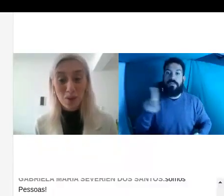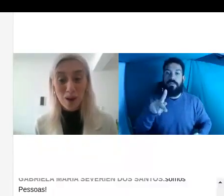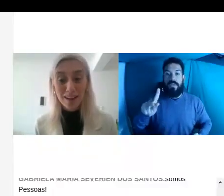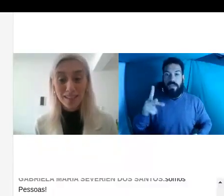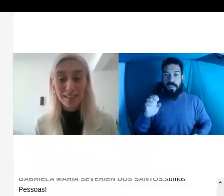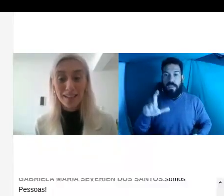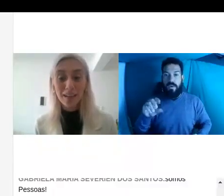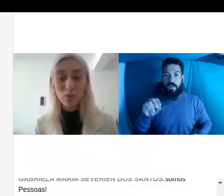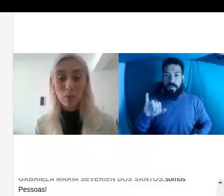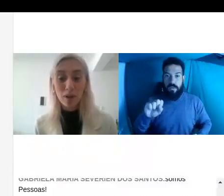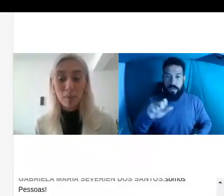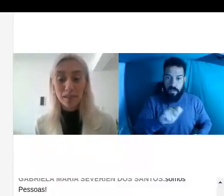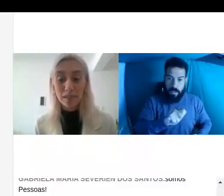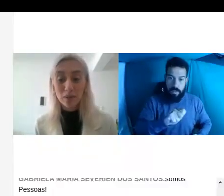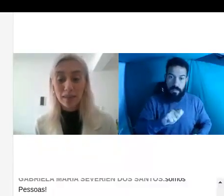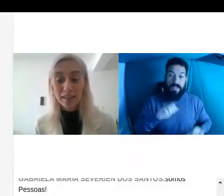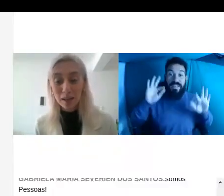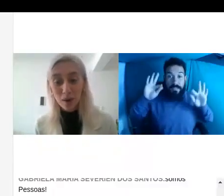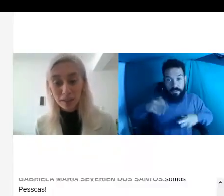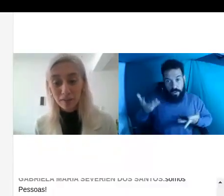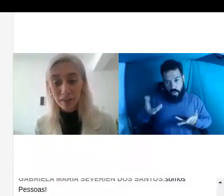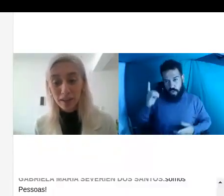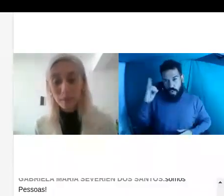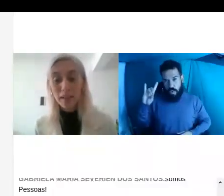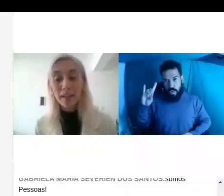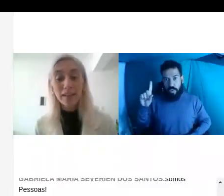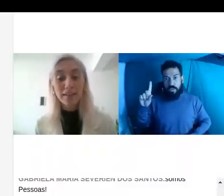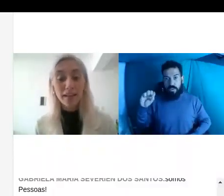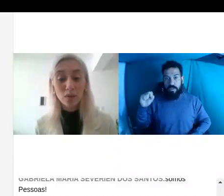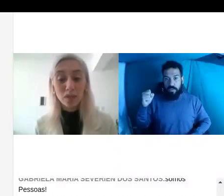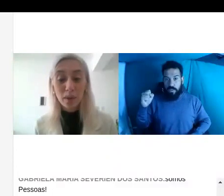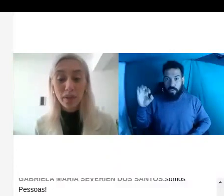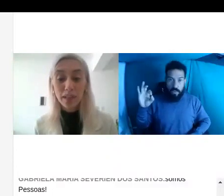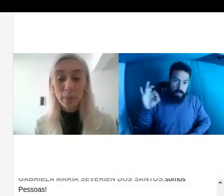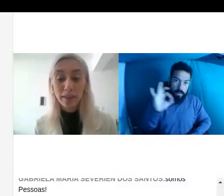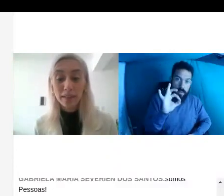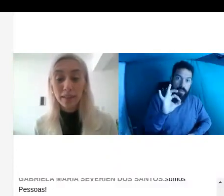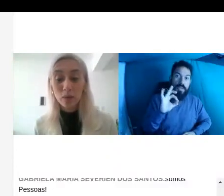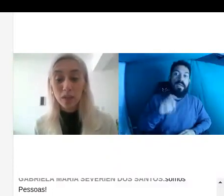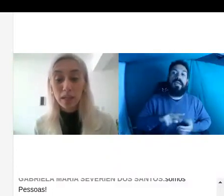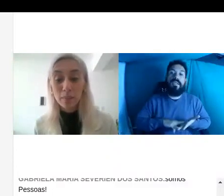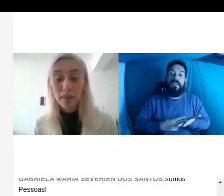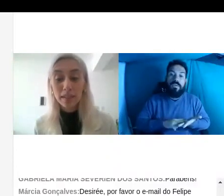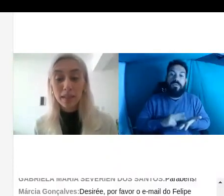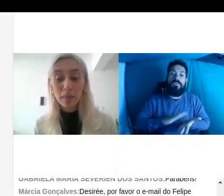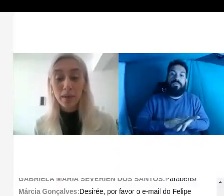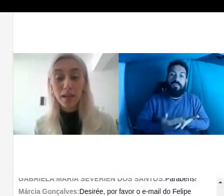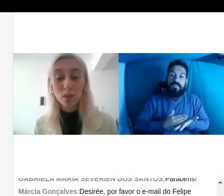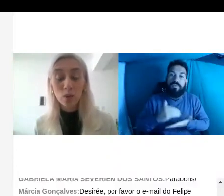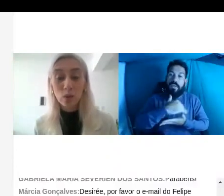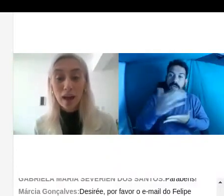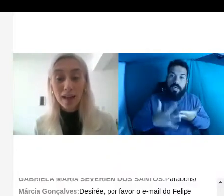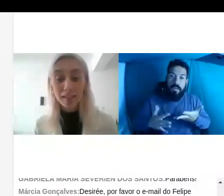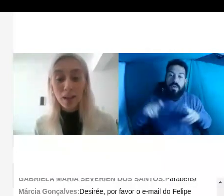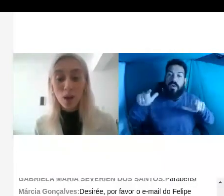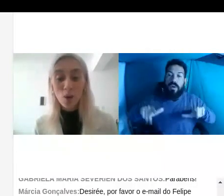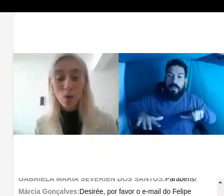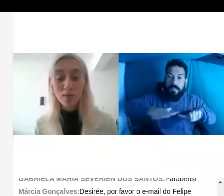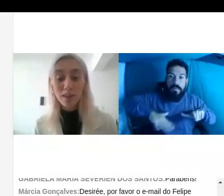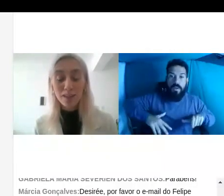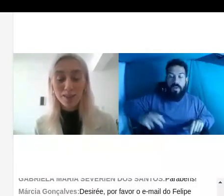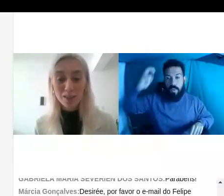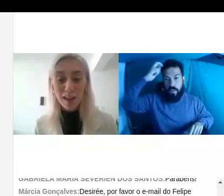18 horas, encerrando a programação dessa quarta-feira, tradução e interpretação de Libras em ambientes culturais,